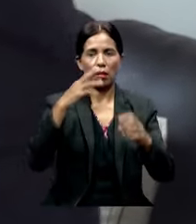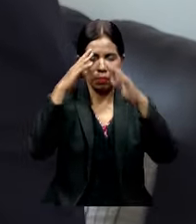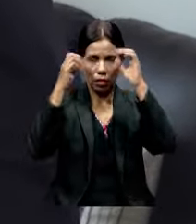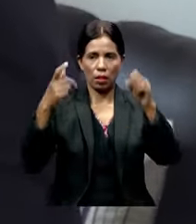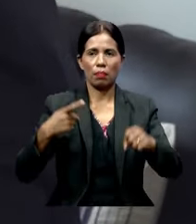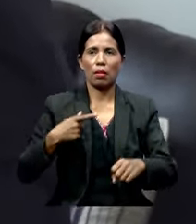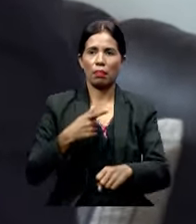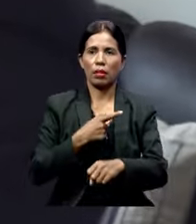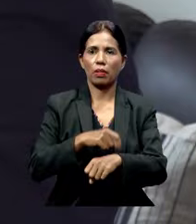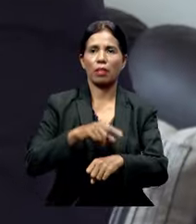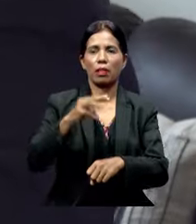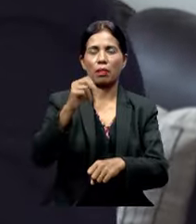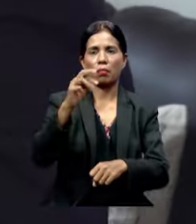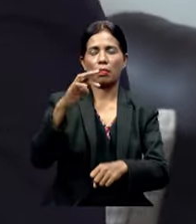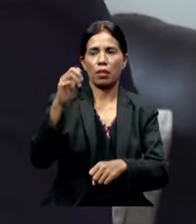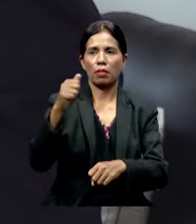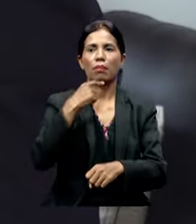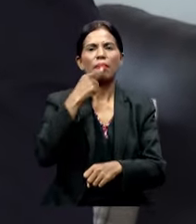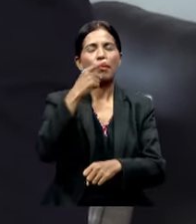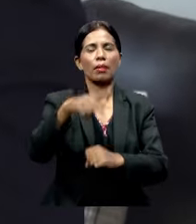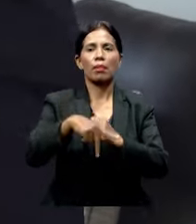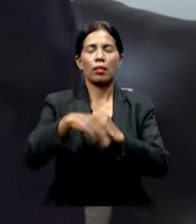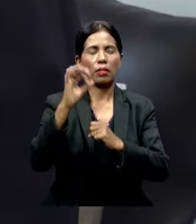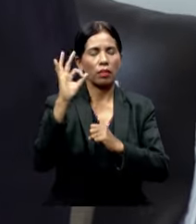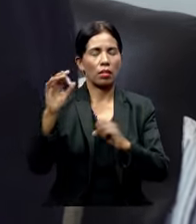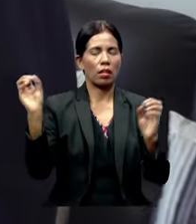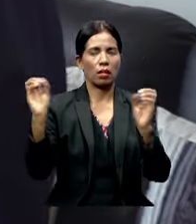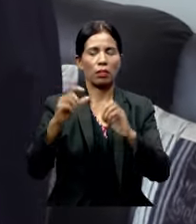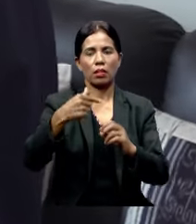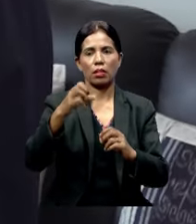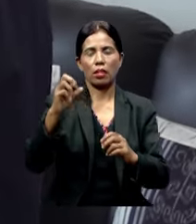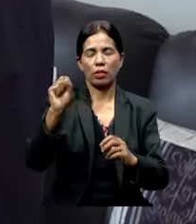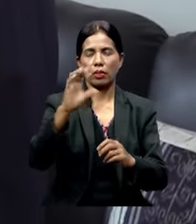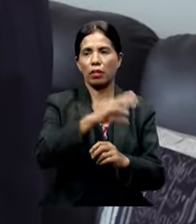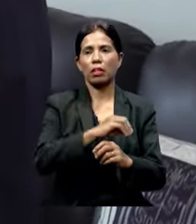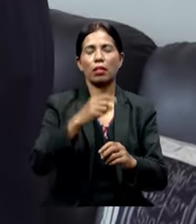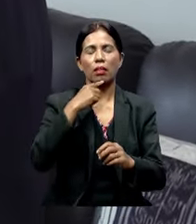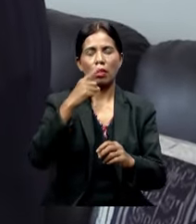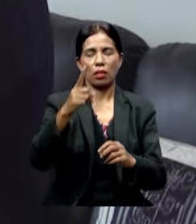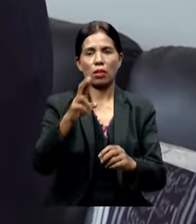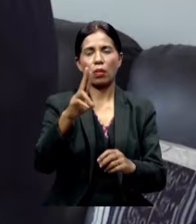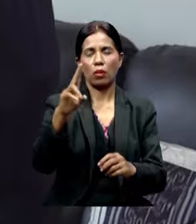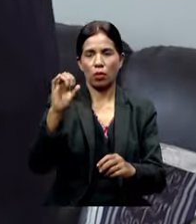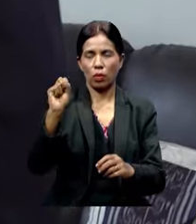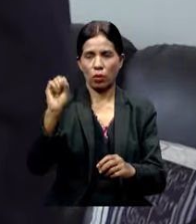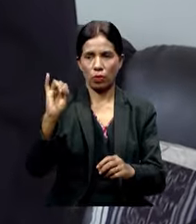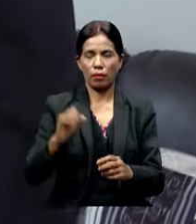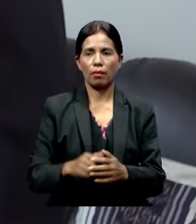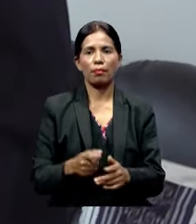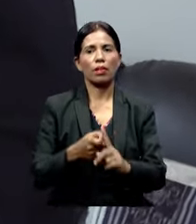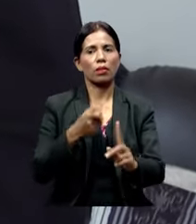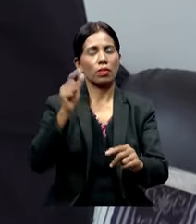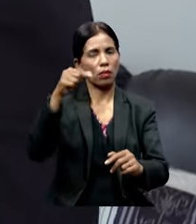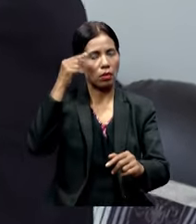Parlamento Nacional Maria Fernanda Lai informa bancada Fretilin lakoi Sergio Ornai no hakara kavansa deit ho Rui Pereira. Bem, nem depende o si